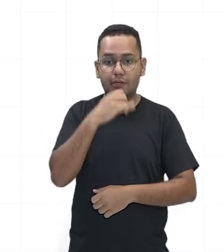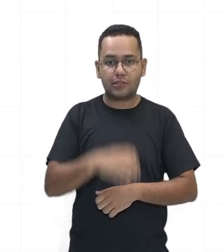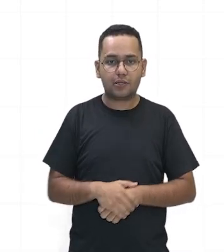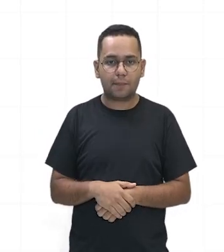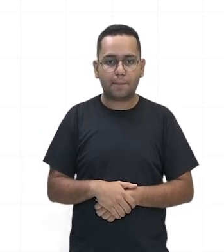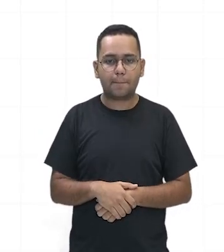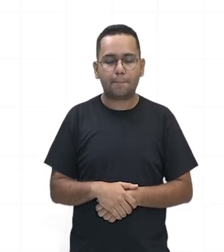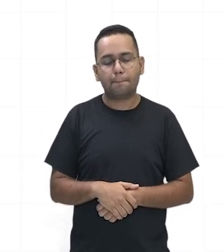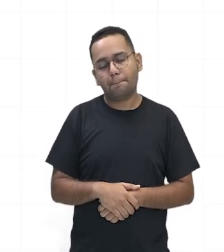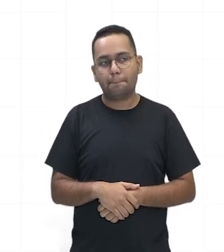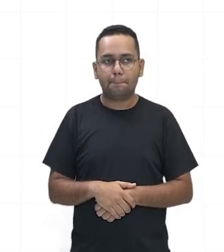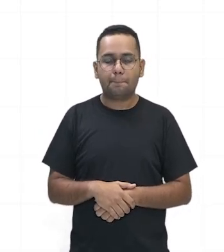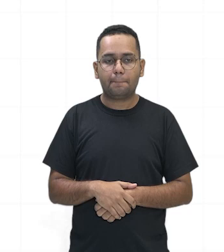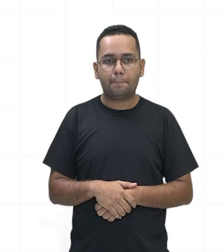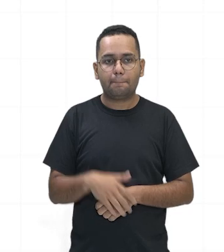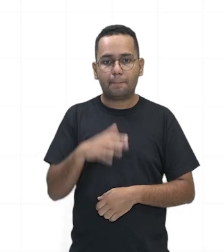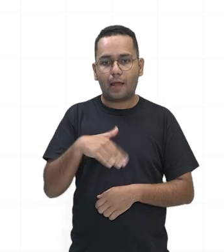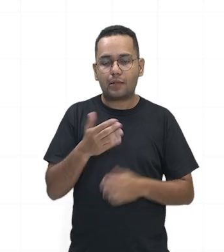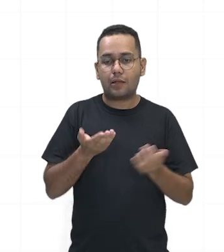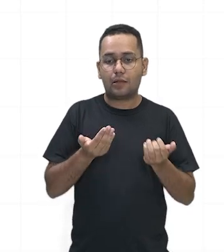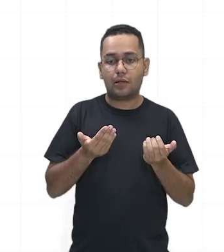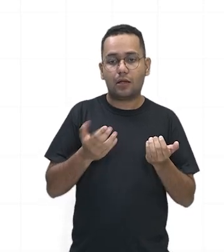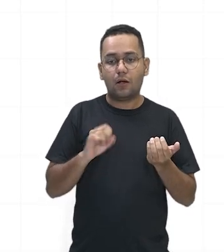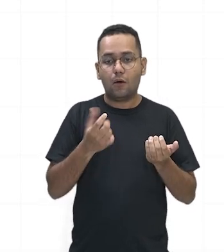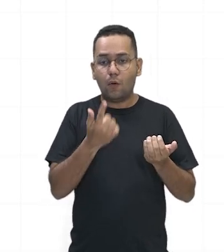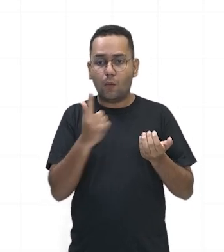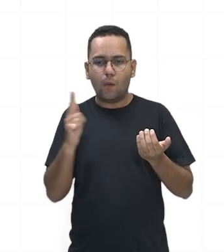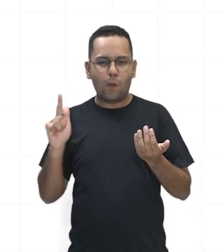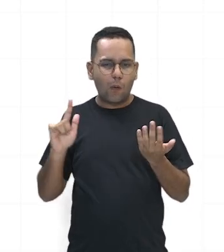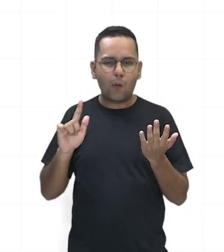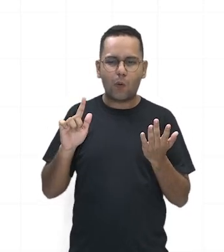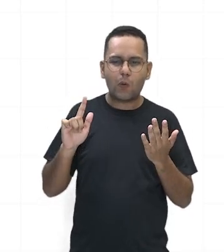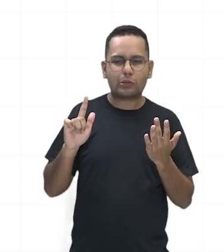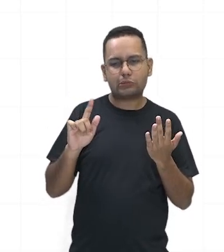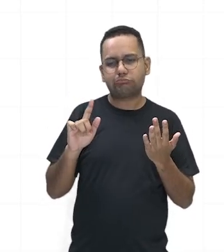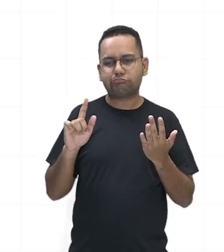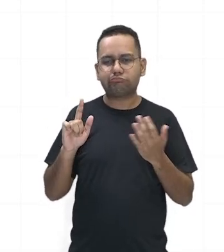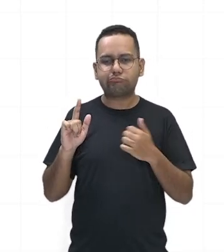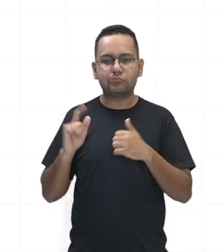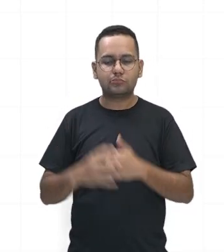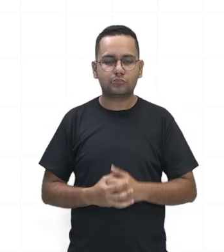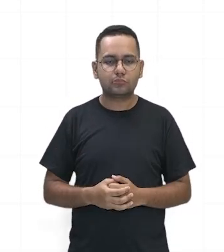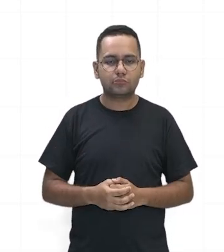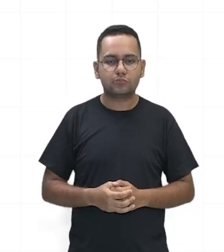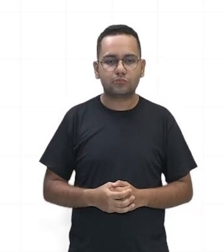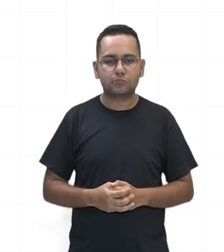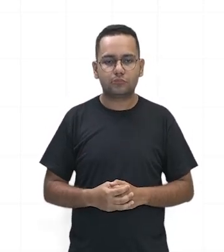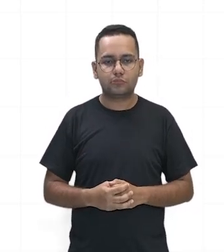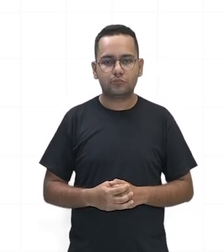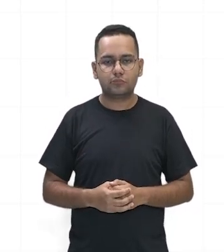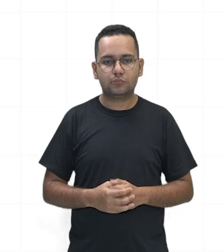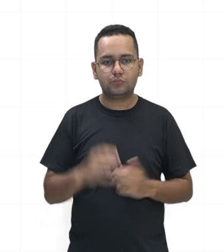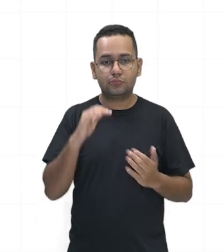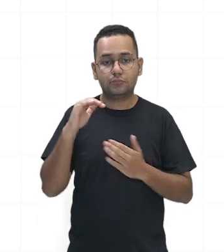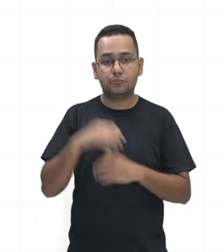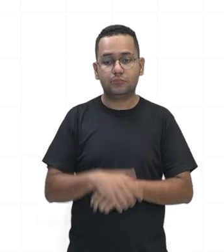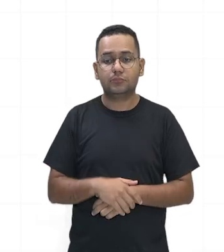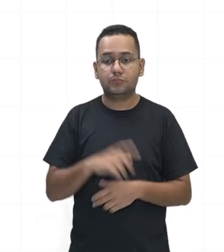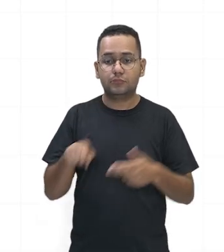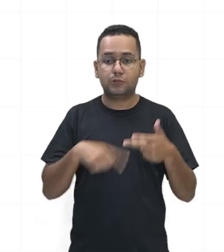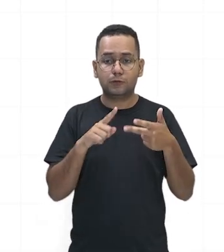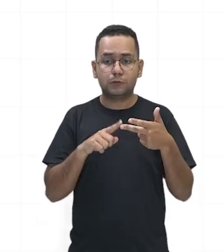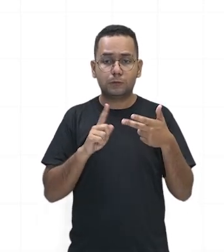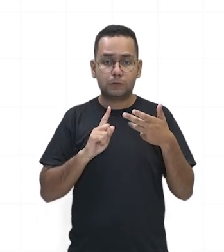deficiência cognitiva. Também nós temos que pensar a dimensão da coleta e o uso dos dados pessoais de saúde